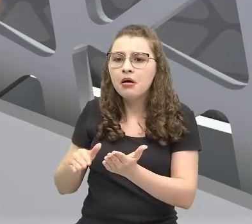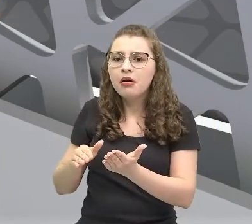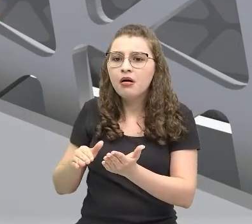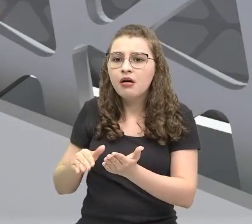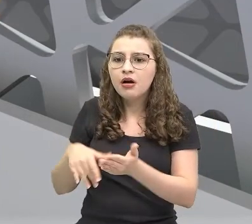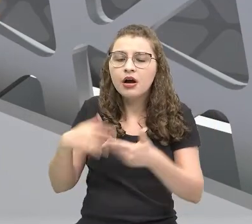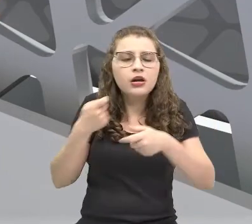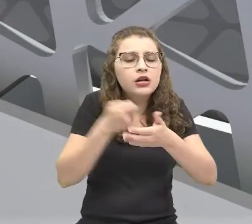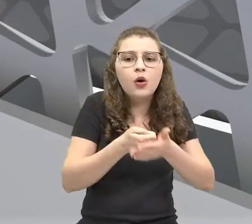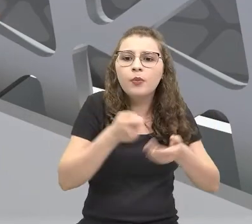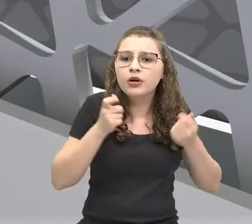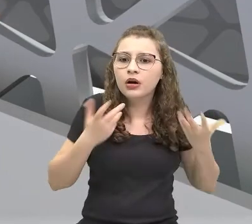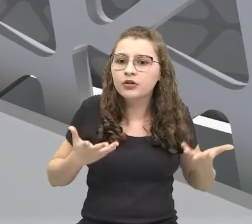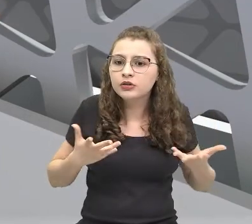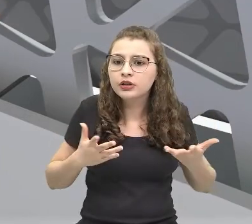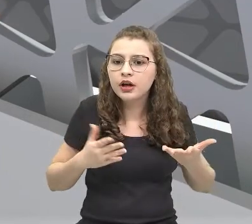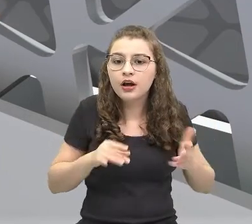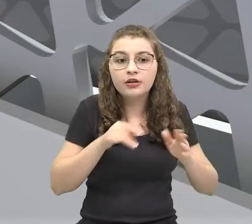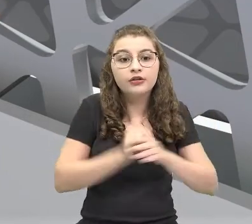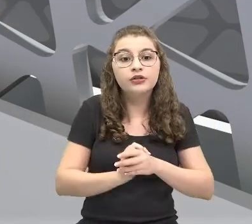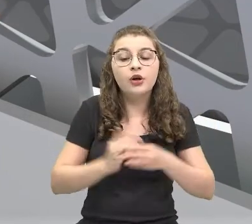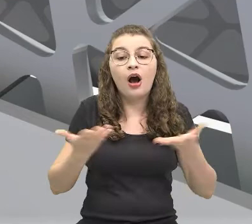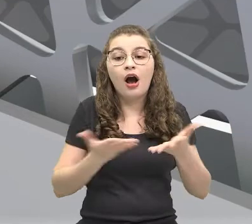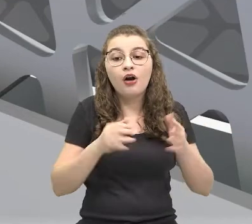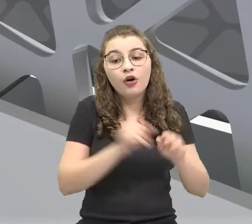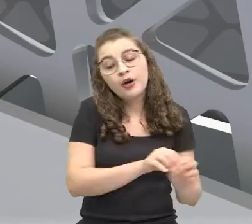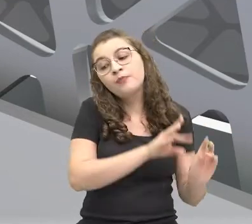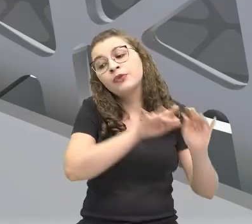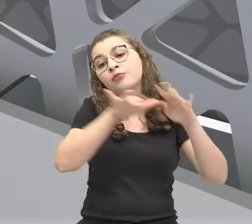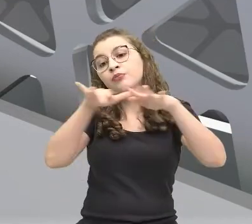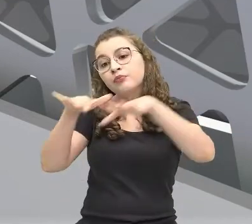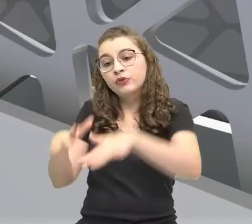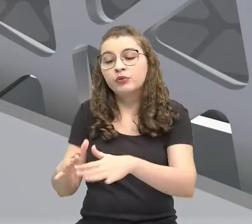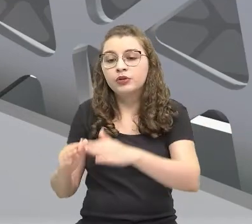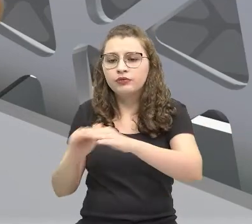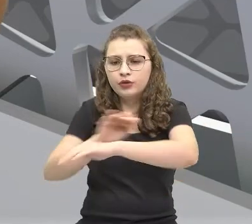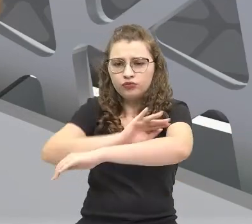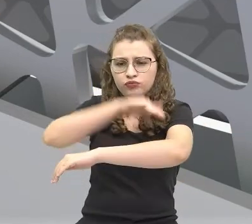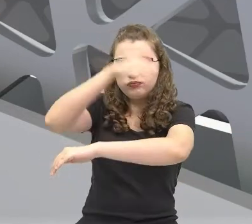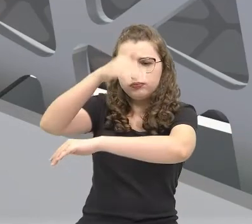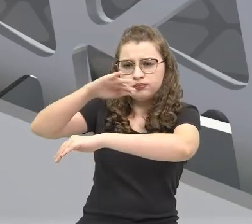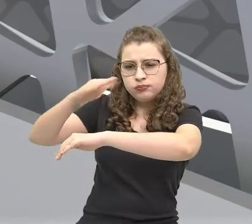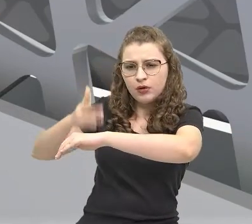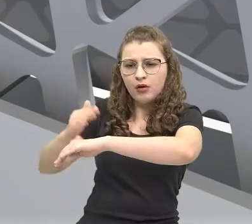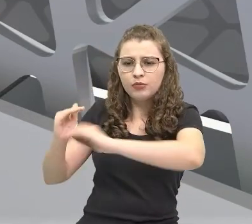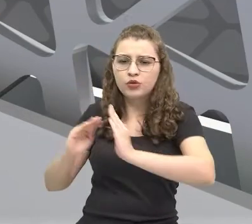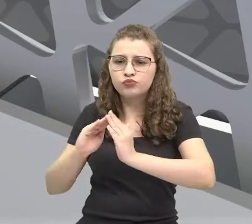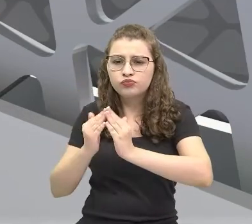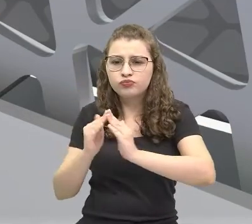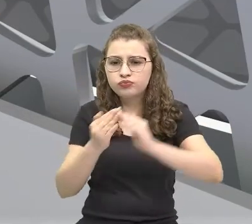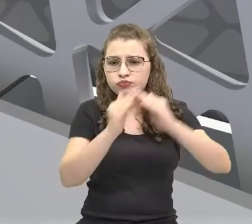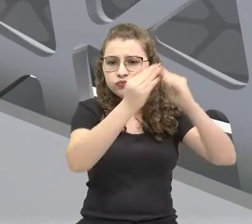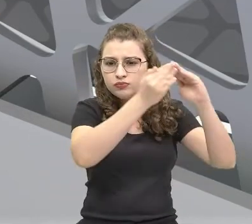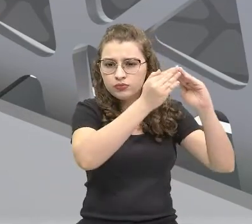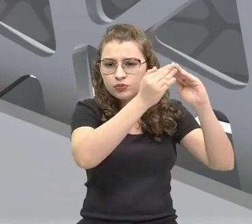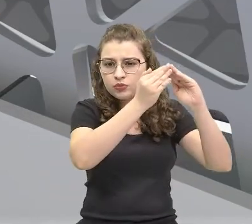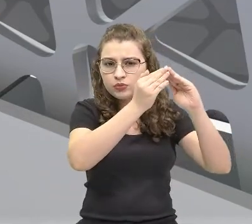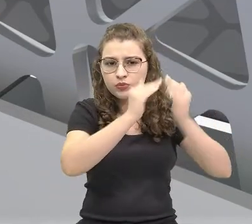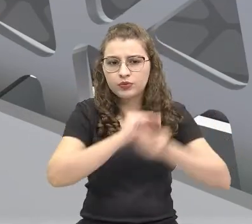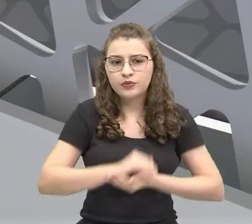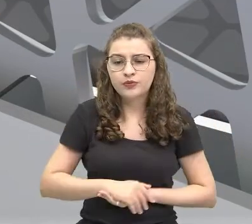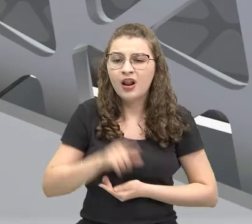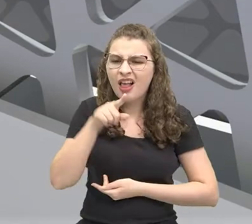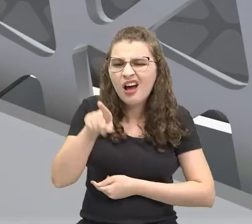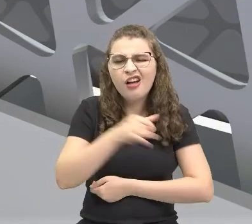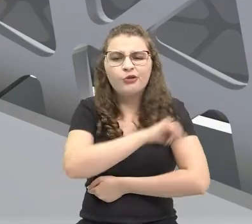são obrigados a ir para as periferias das cidades. É aí que tem início o povoamento dos morros, tão famosos no